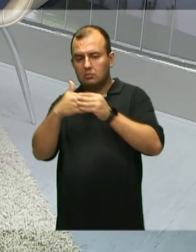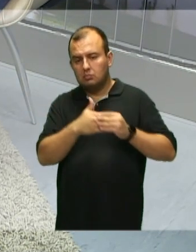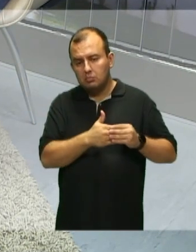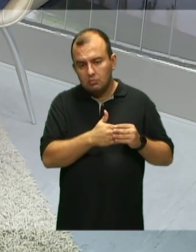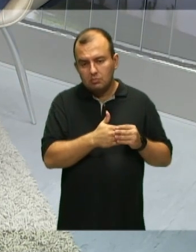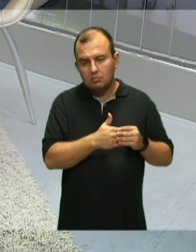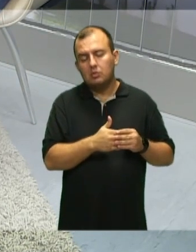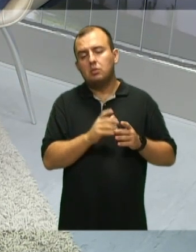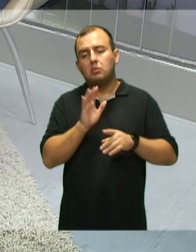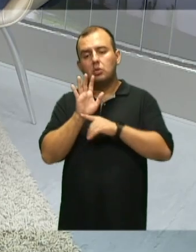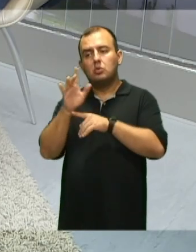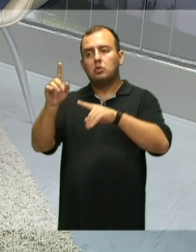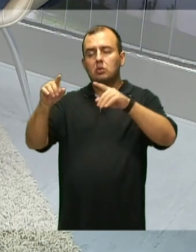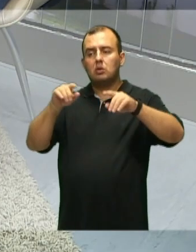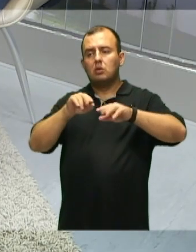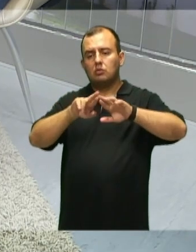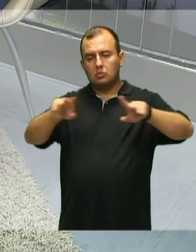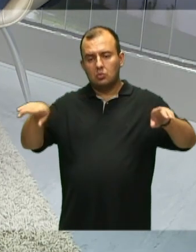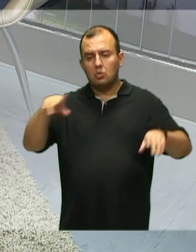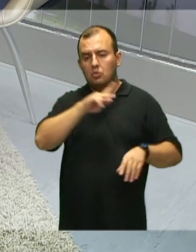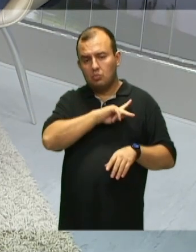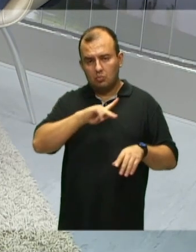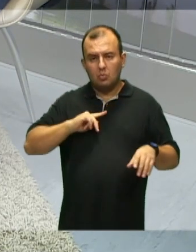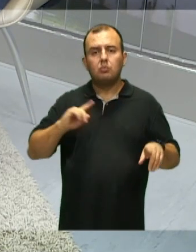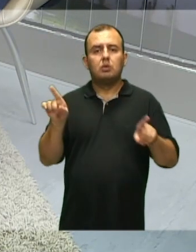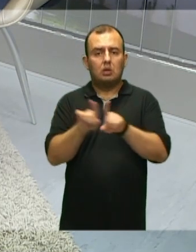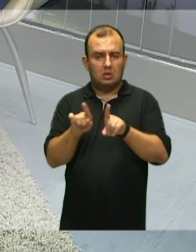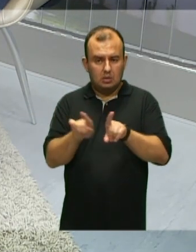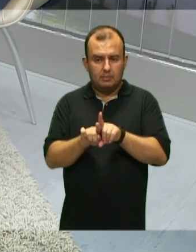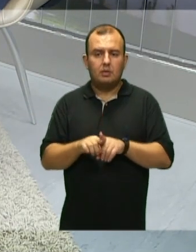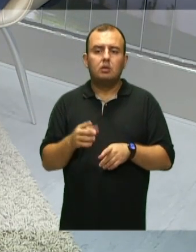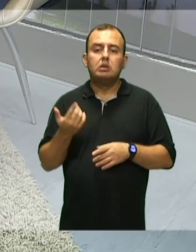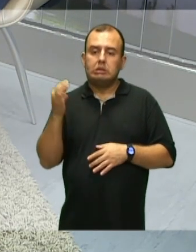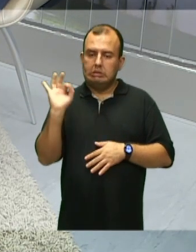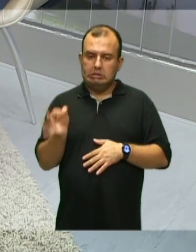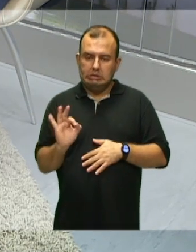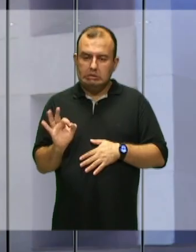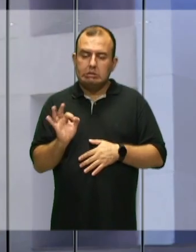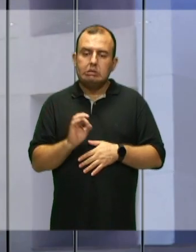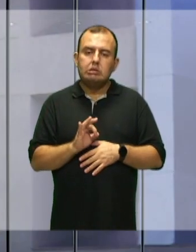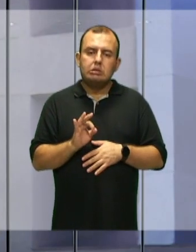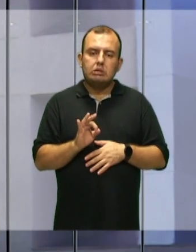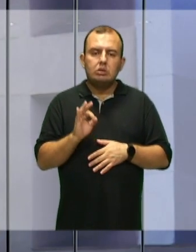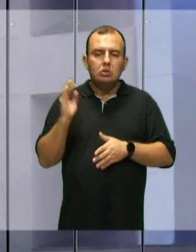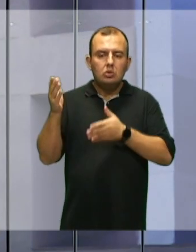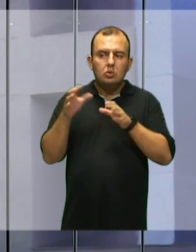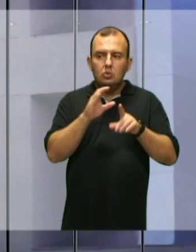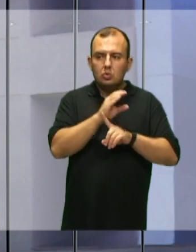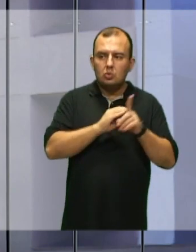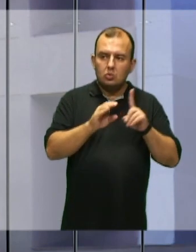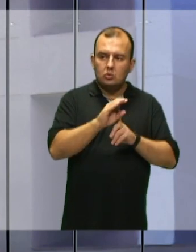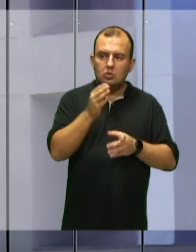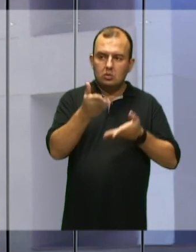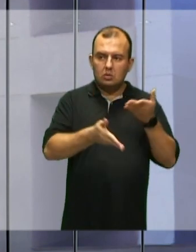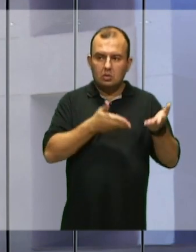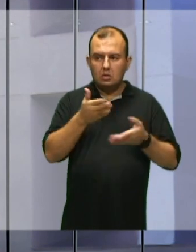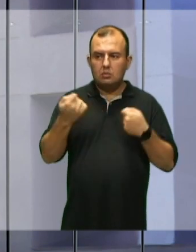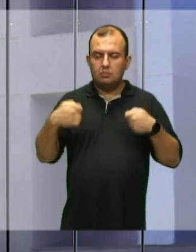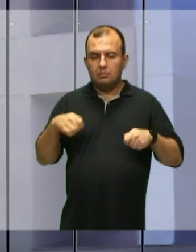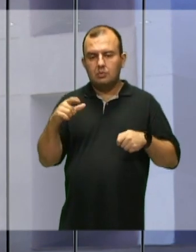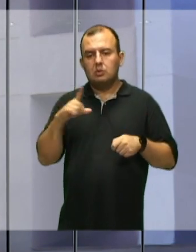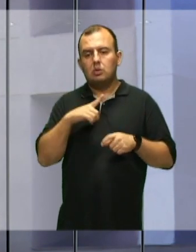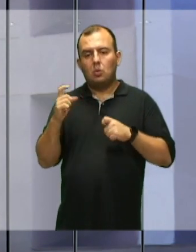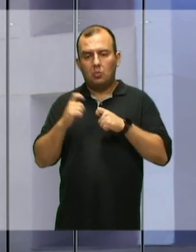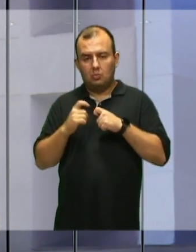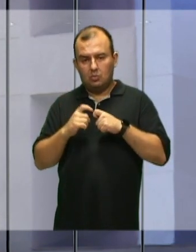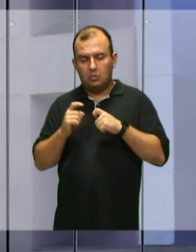usar as ferramentas públicas também não é algo isolado exato exato o suiz as comunidades terapêuticas a lei traz que eles têm precisam ter um médico que